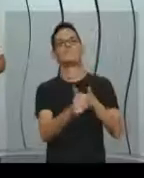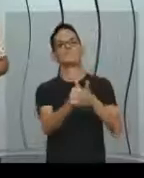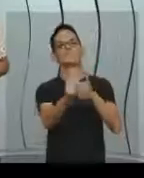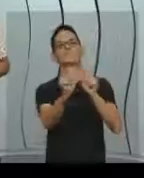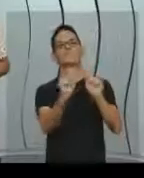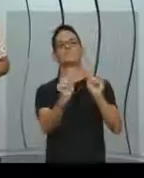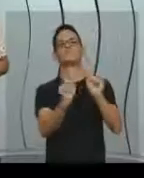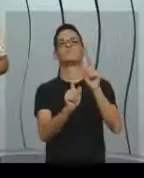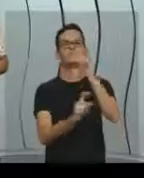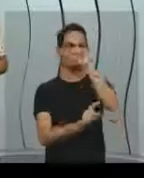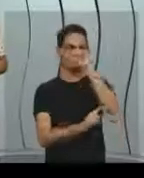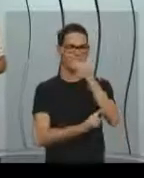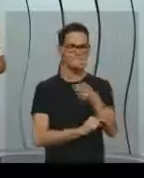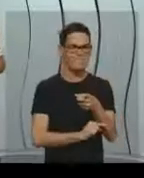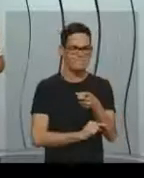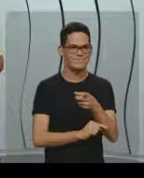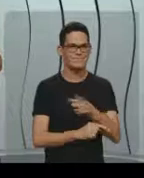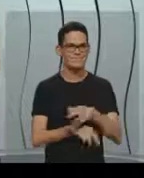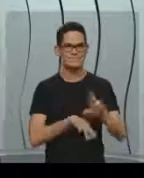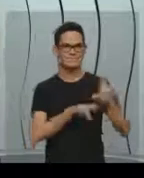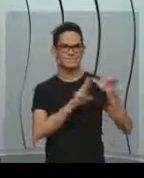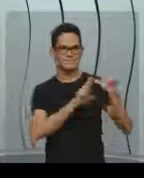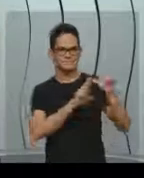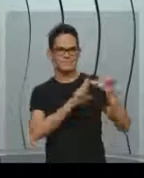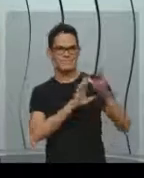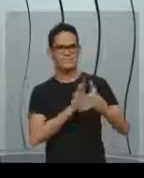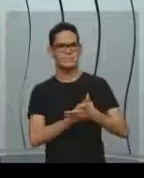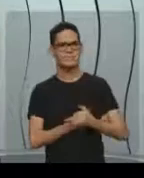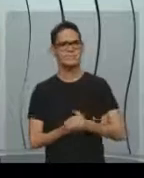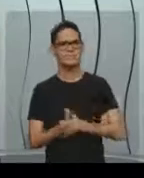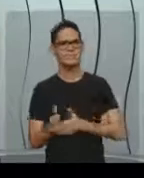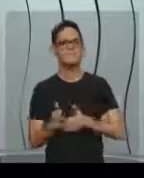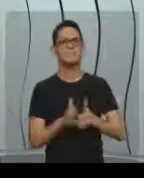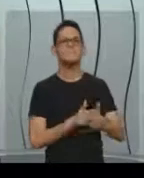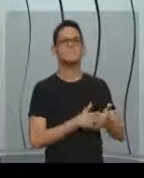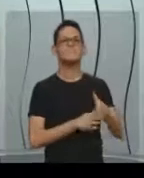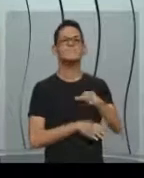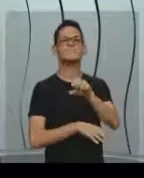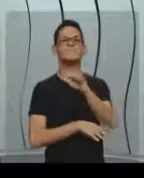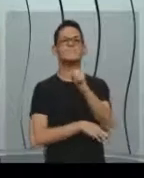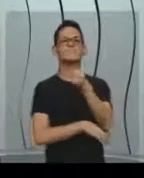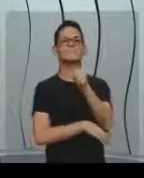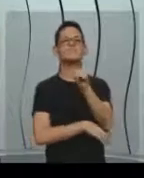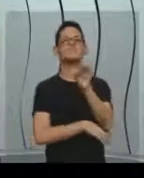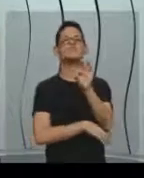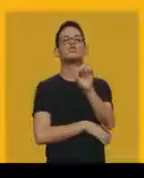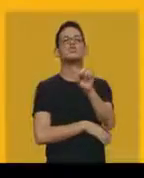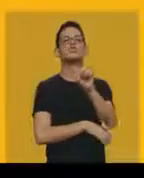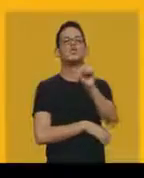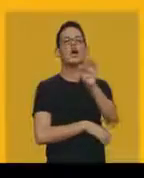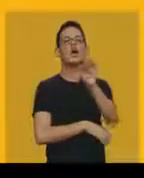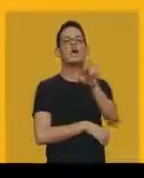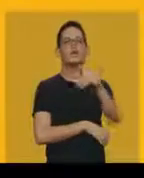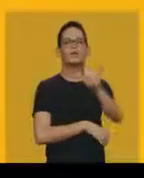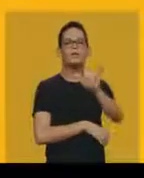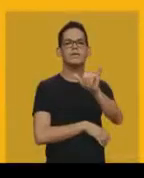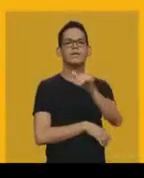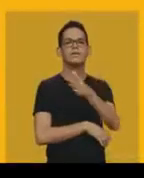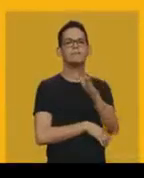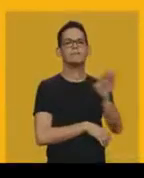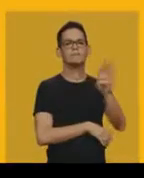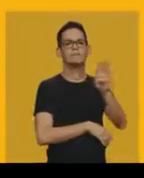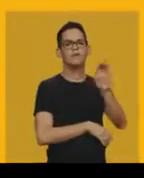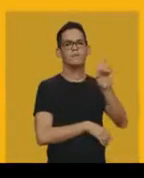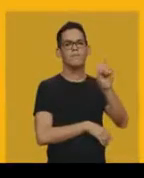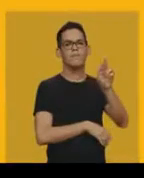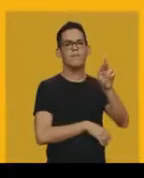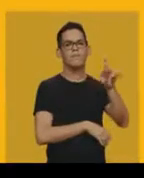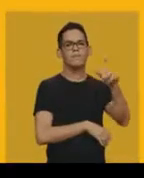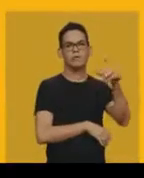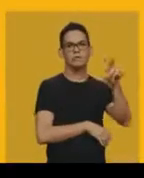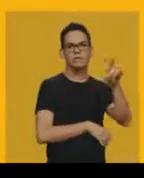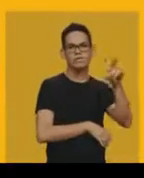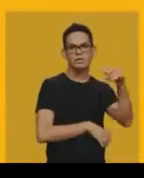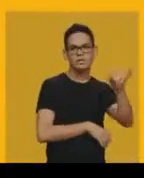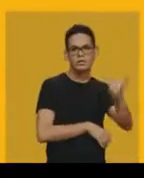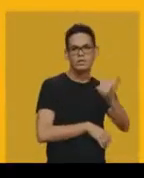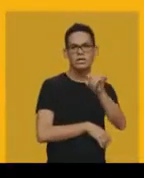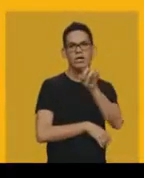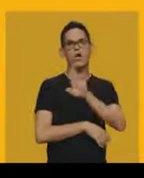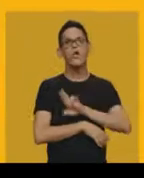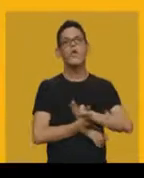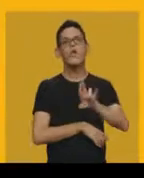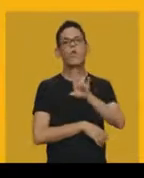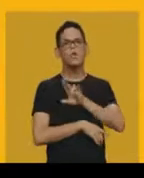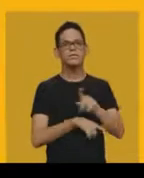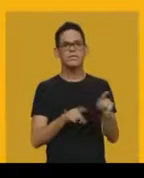teremos aqui a função do storyboard. O storyboard, quem faz roteiro, pode se